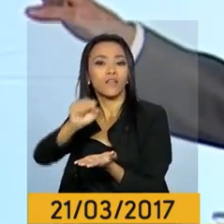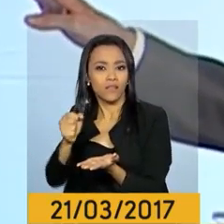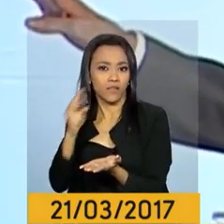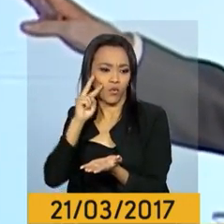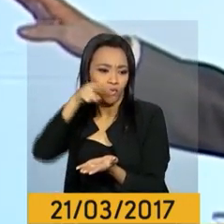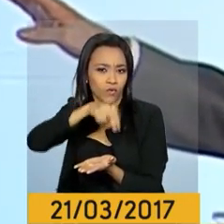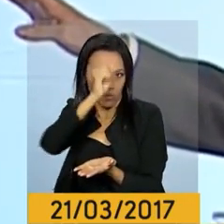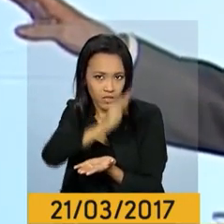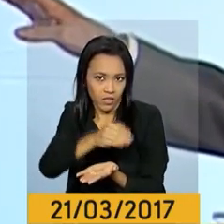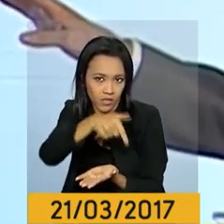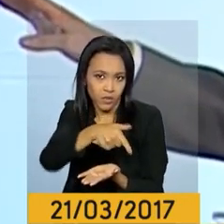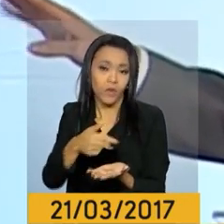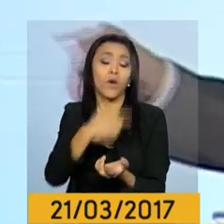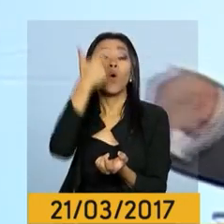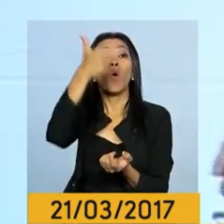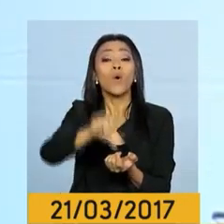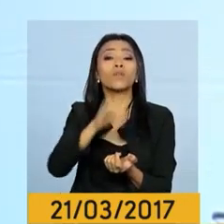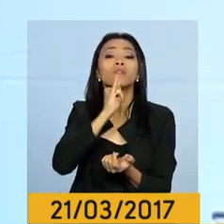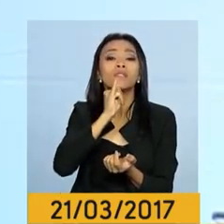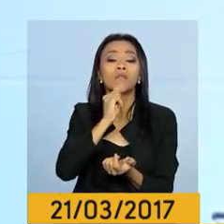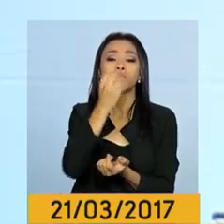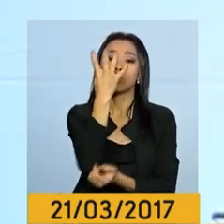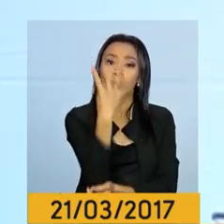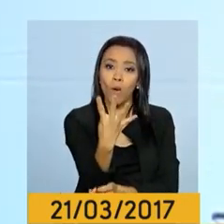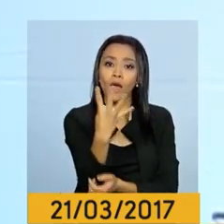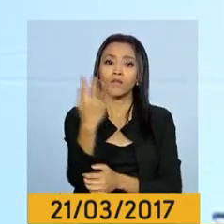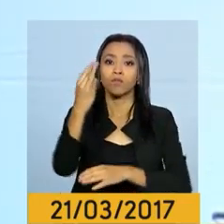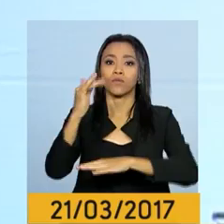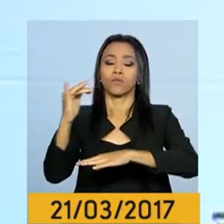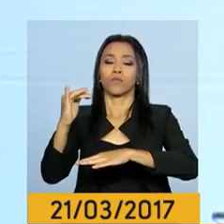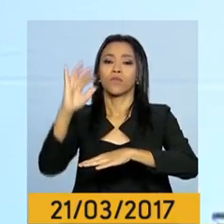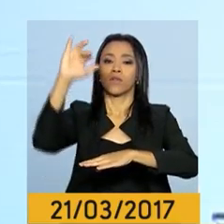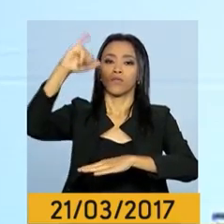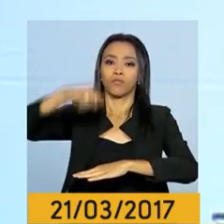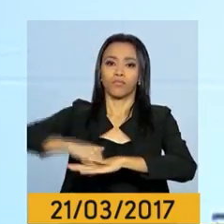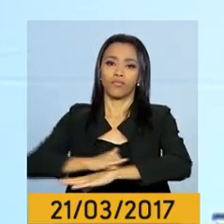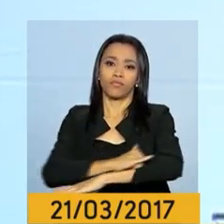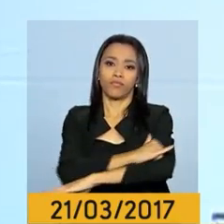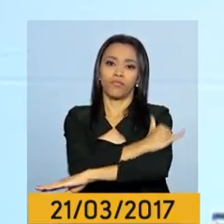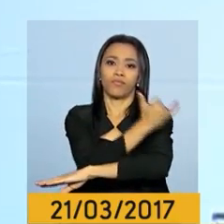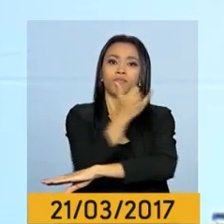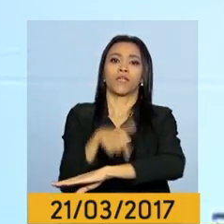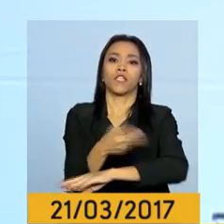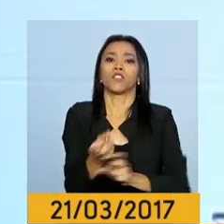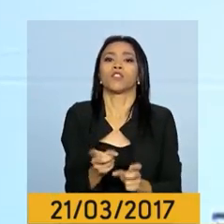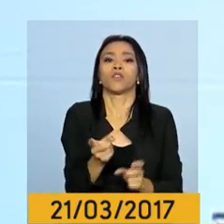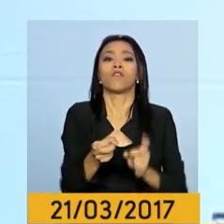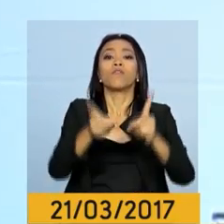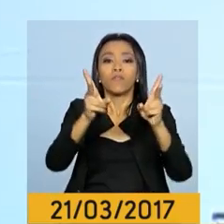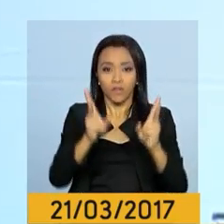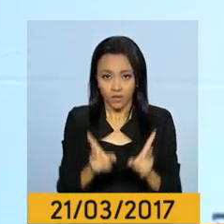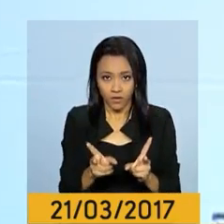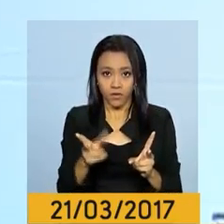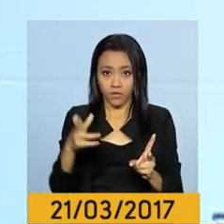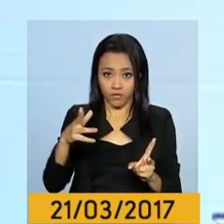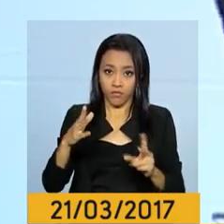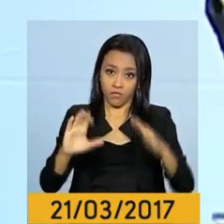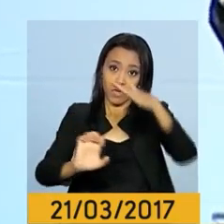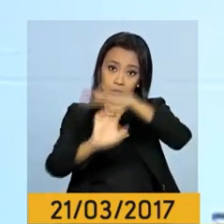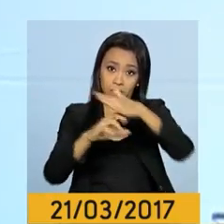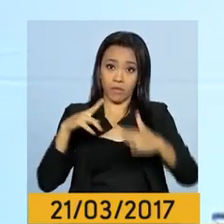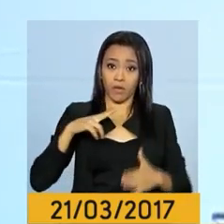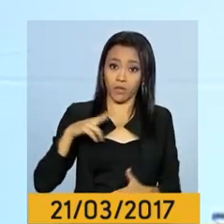4 aeroportos que nós colocamos para concedê-los, e as primeiras notícias eram, ah, não vai haver